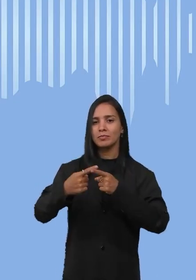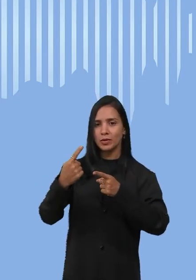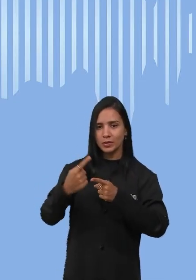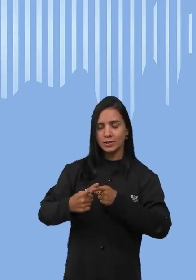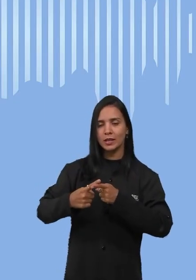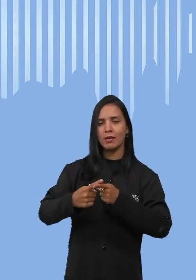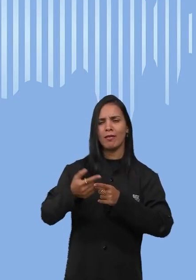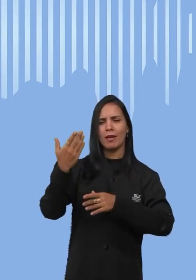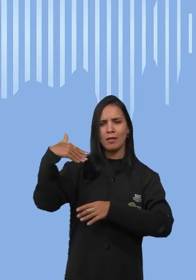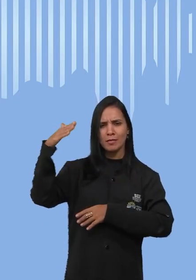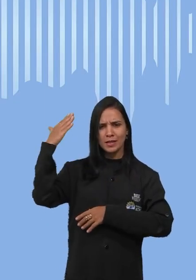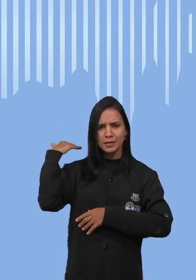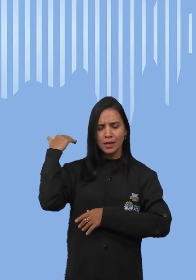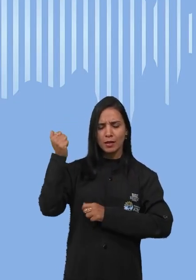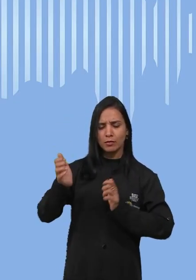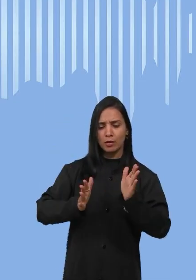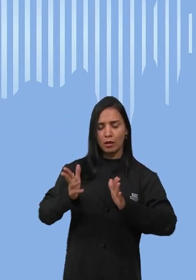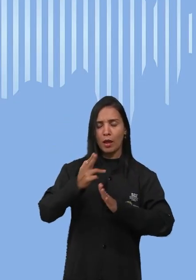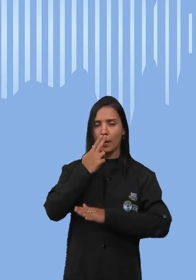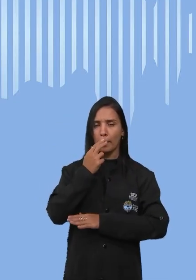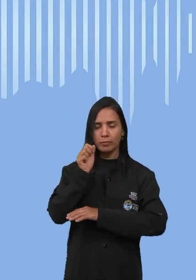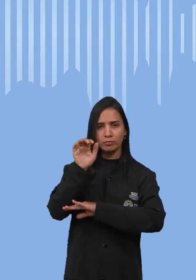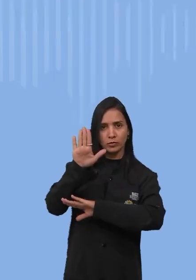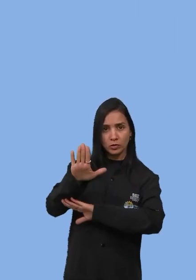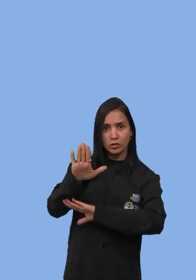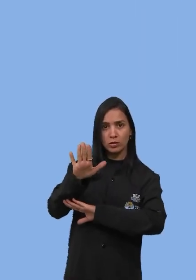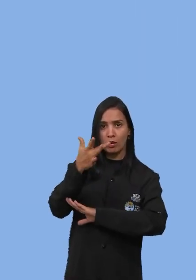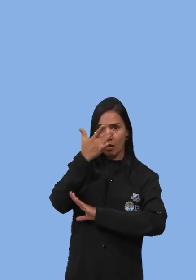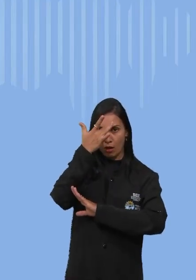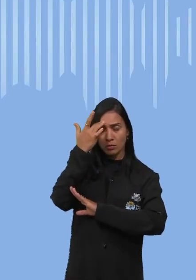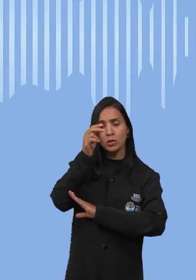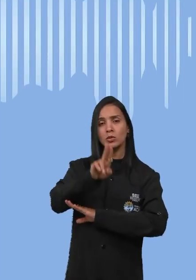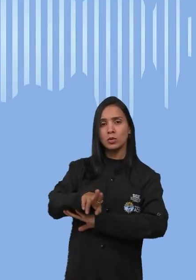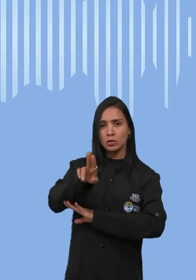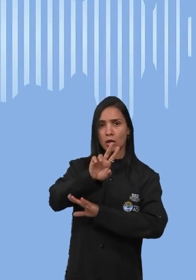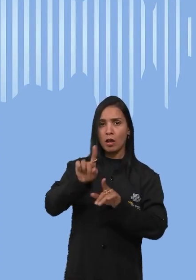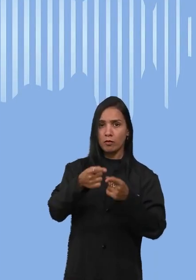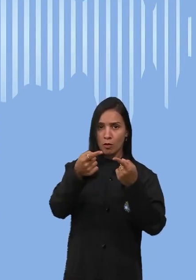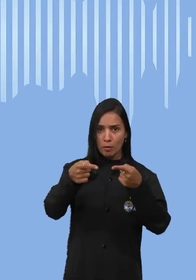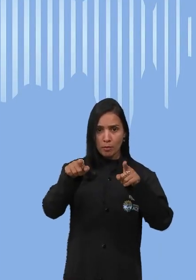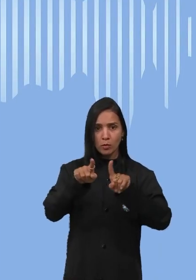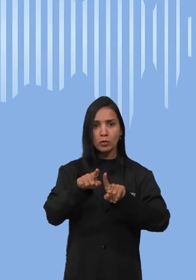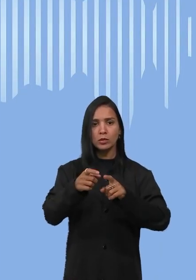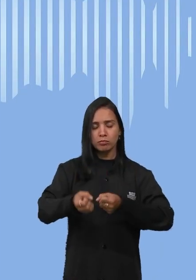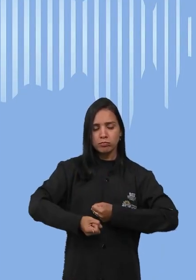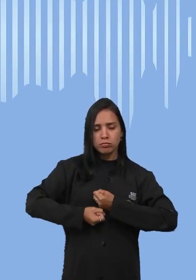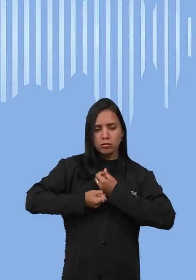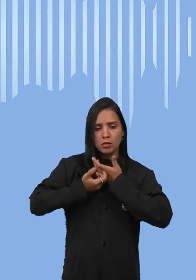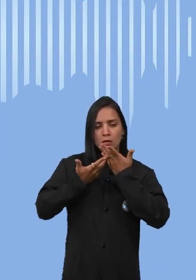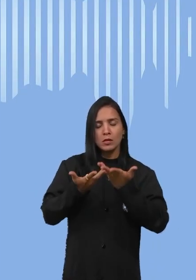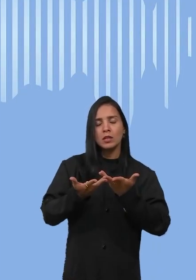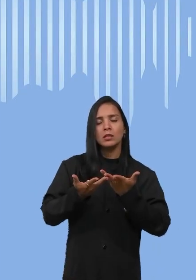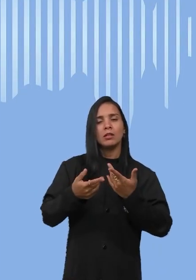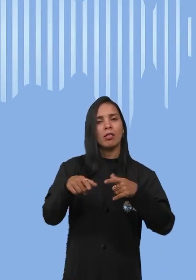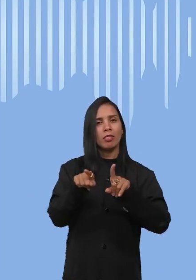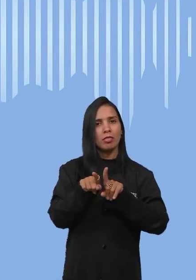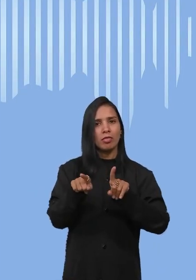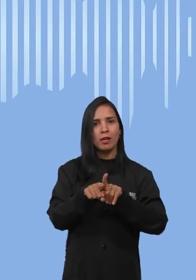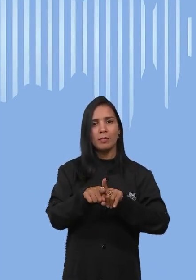driblar a censura e criticar o regime. A nossa próxima